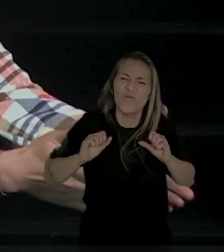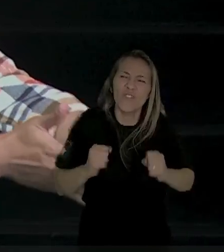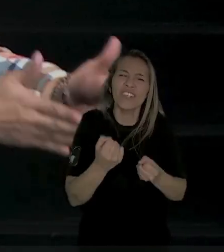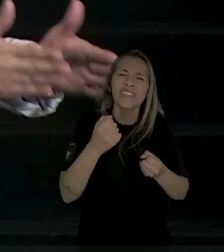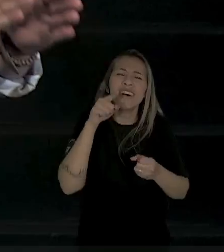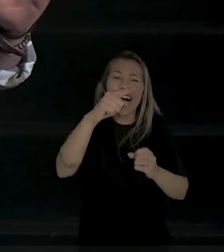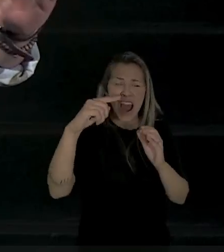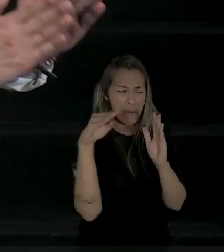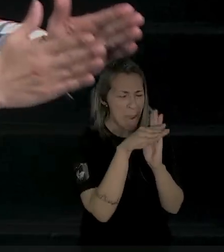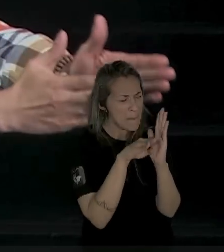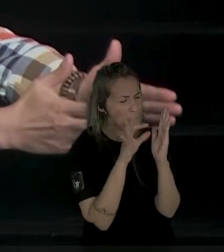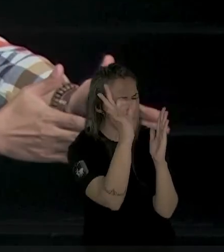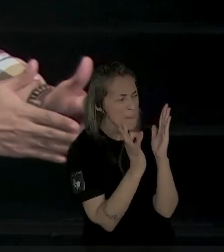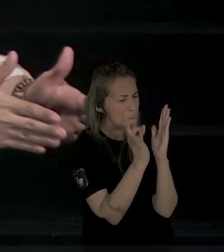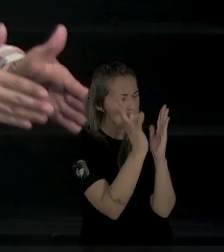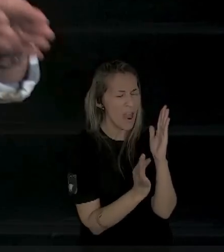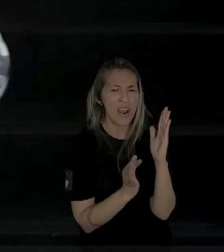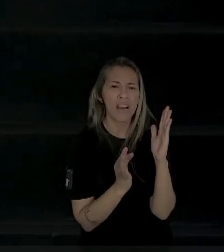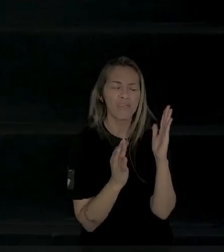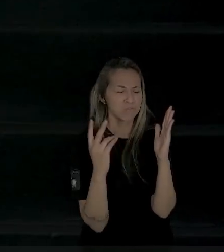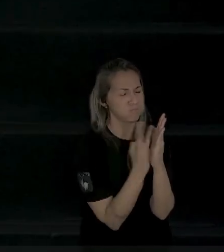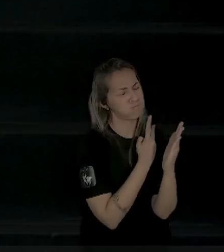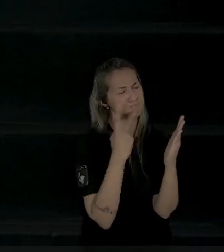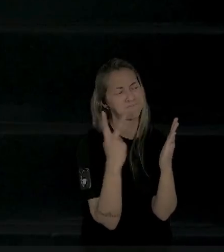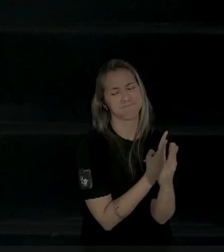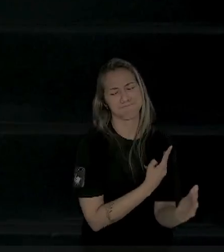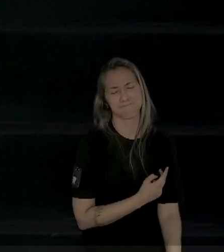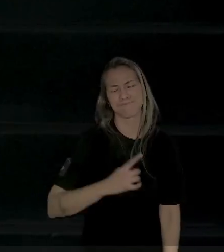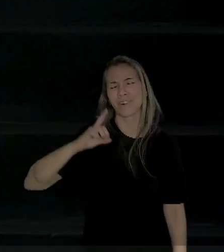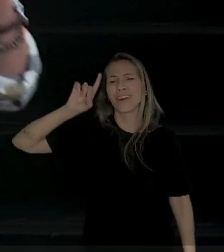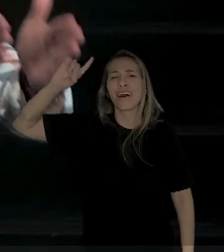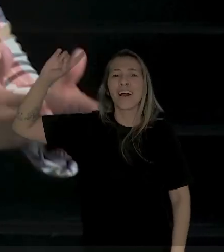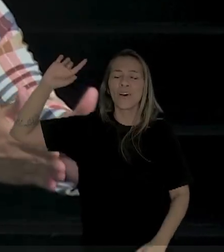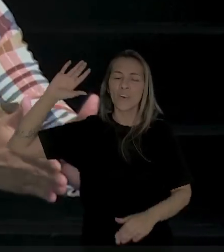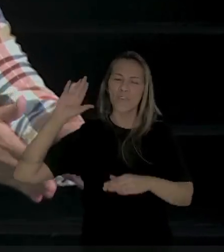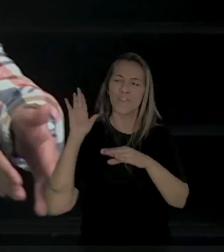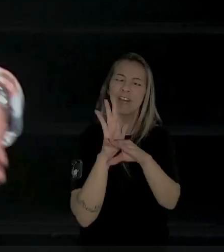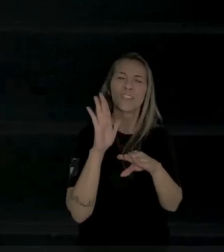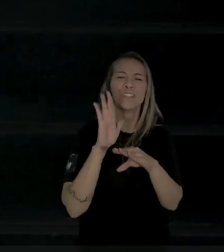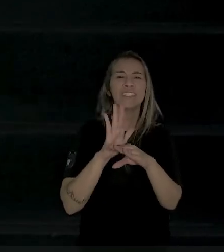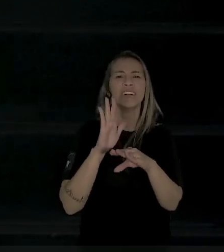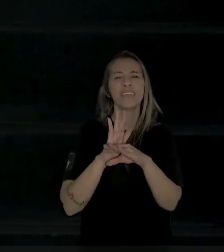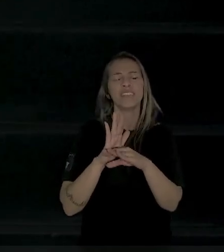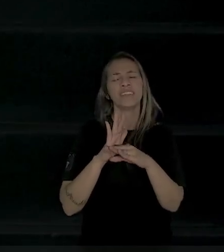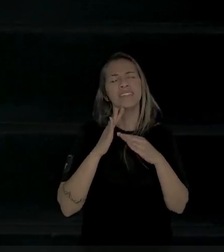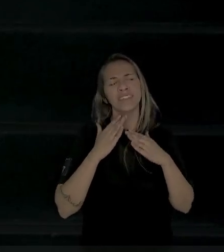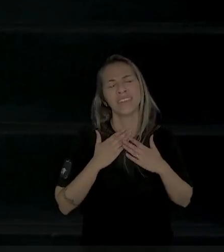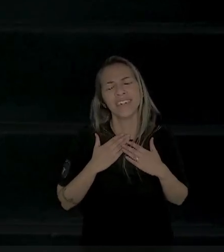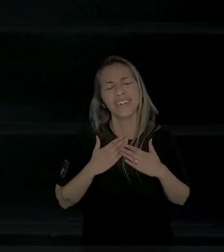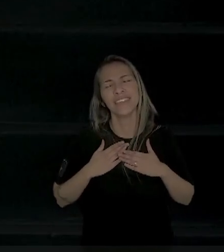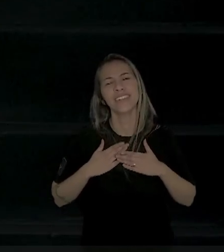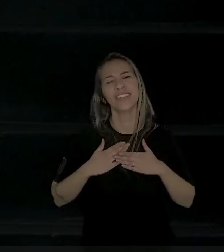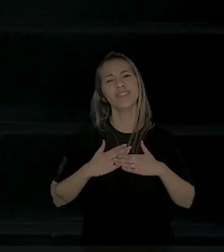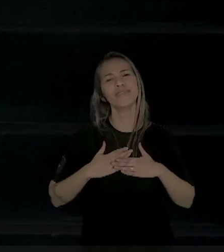errado, mas depois que os meus planos dão errado, a voz mansa vem. O vento passa, irmão. O terremoto